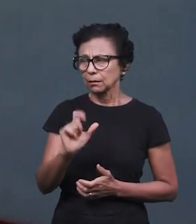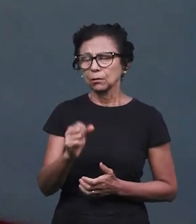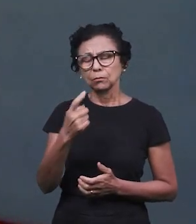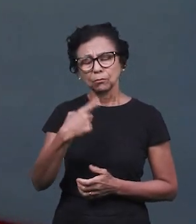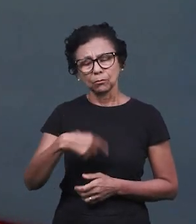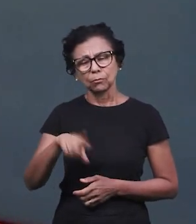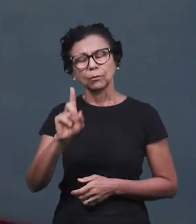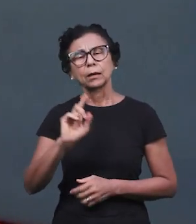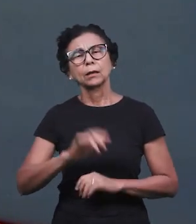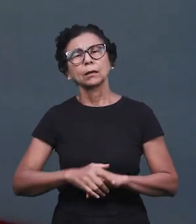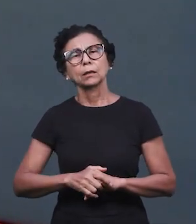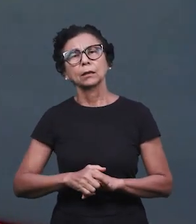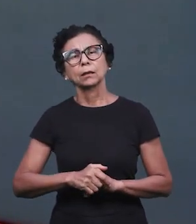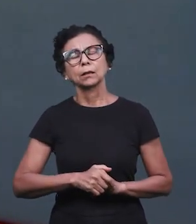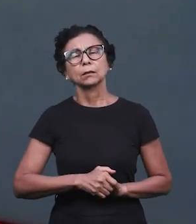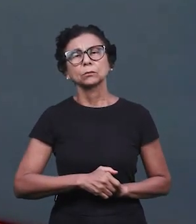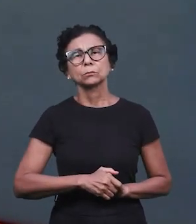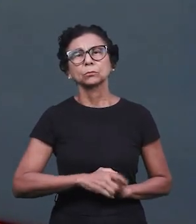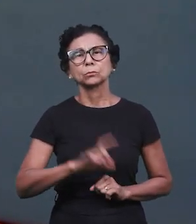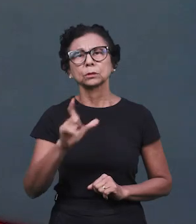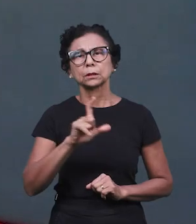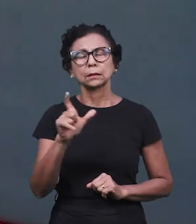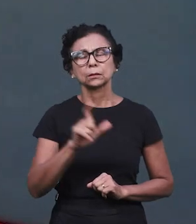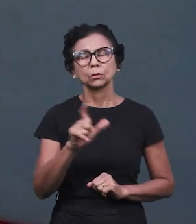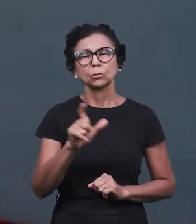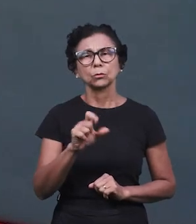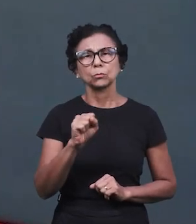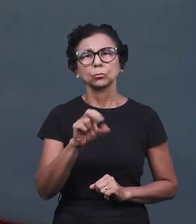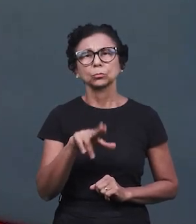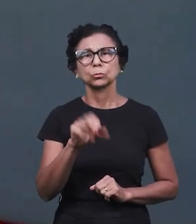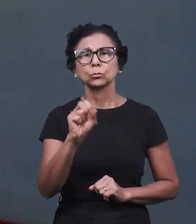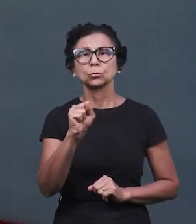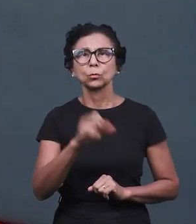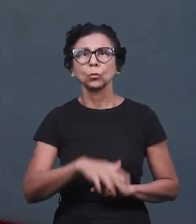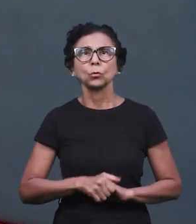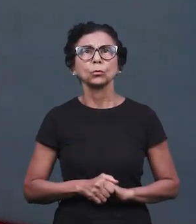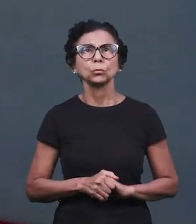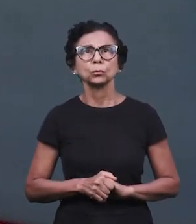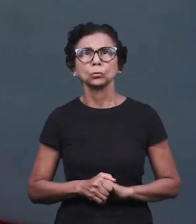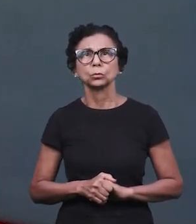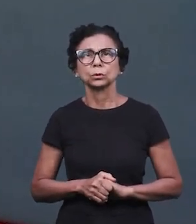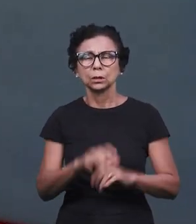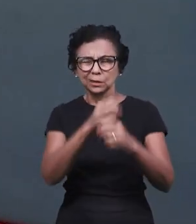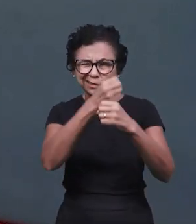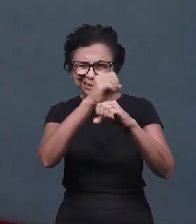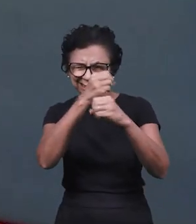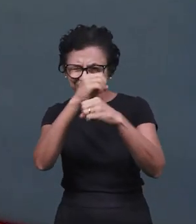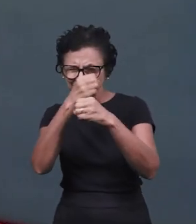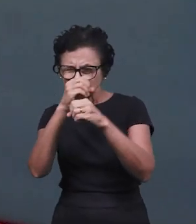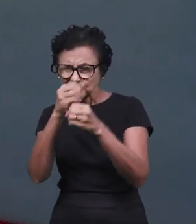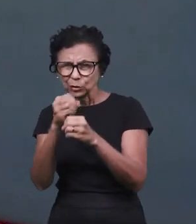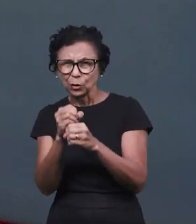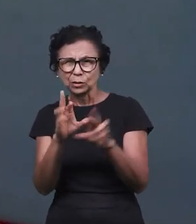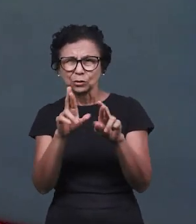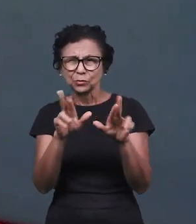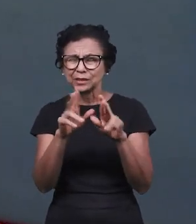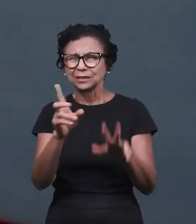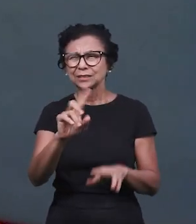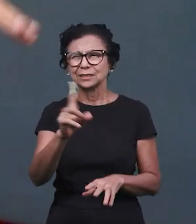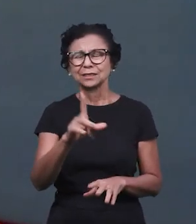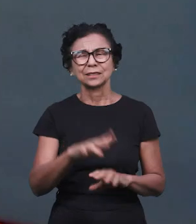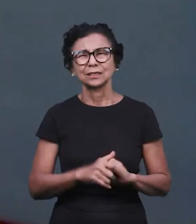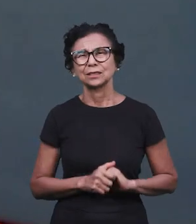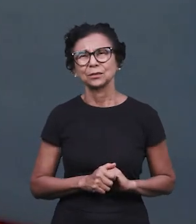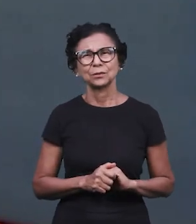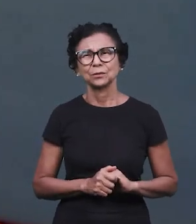têm laboratório. Os laboratórios não são diferentes, porque é tudo máquina. Você coloca lá os tubinhos, vai dosar tudo, vai